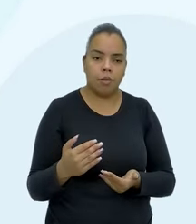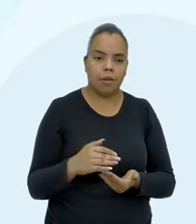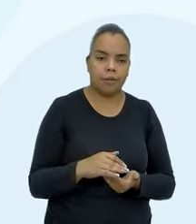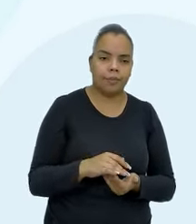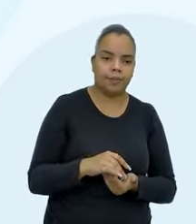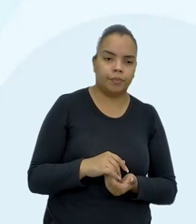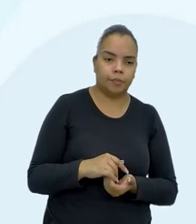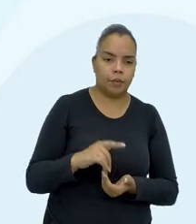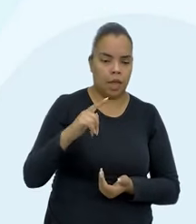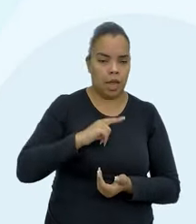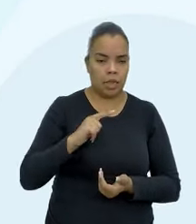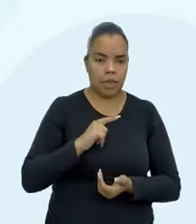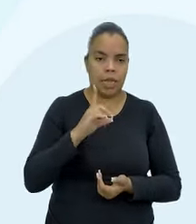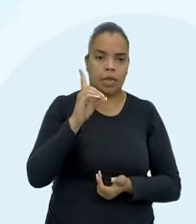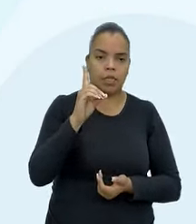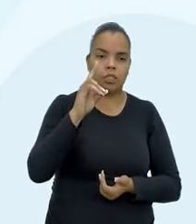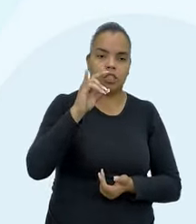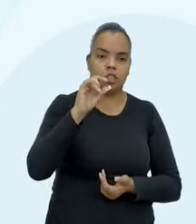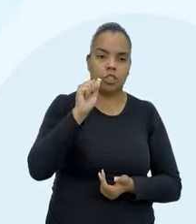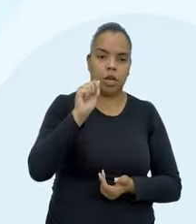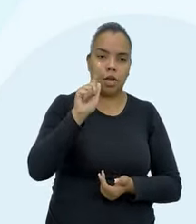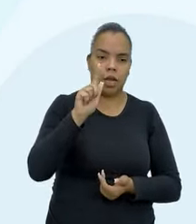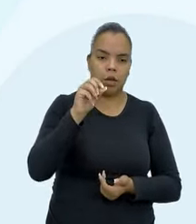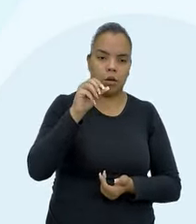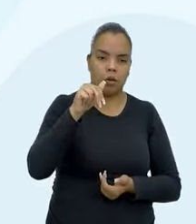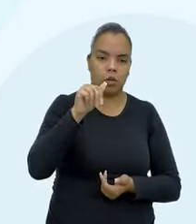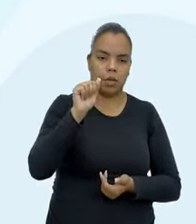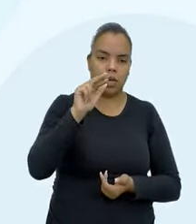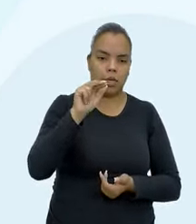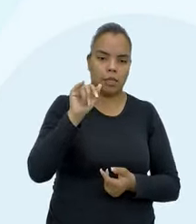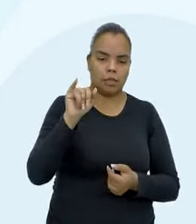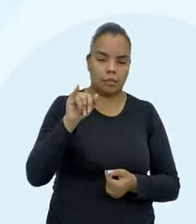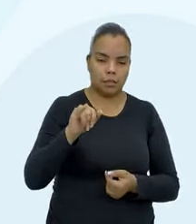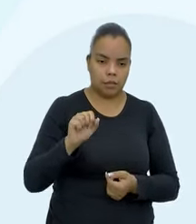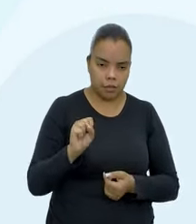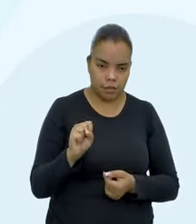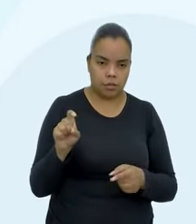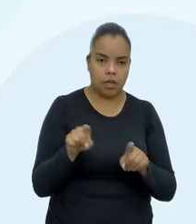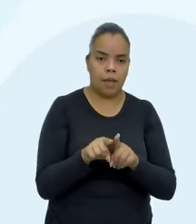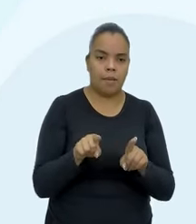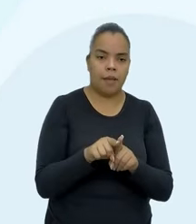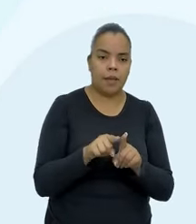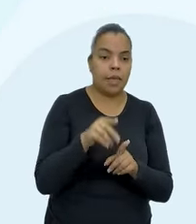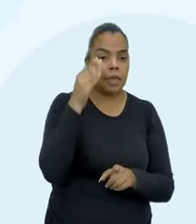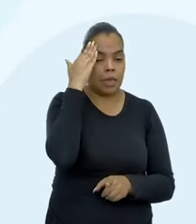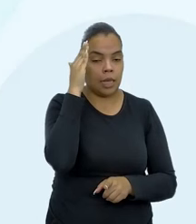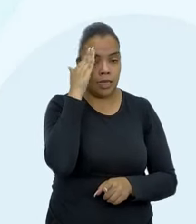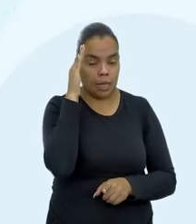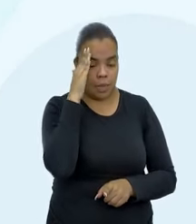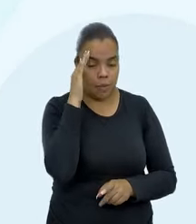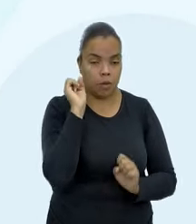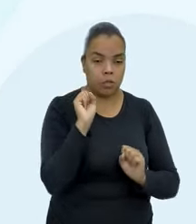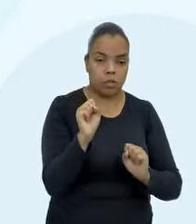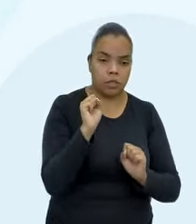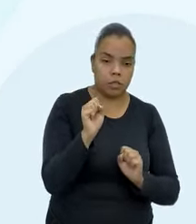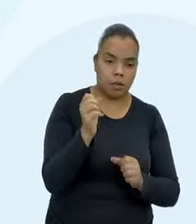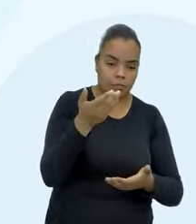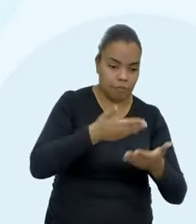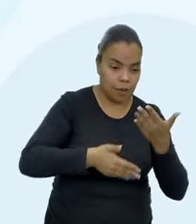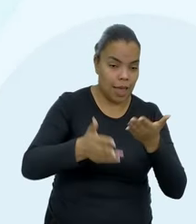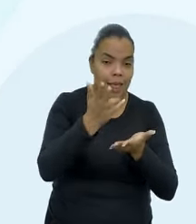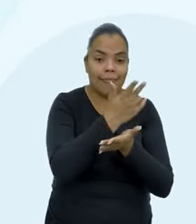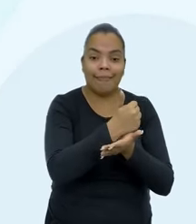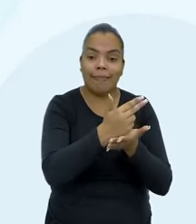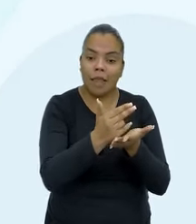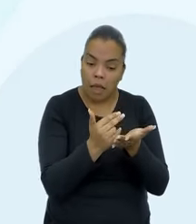trabalhar as diagonais de polígonos ao mesmo tempo entender que essas diagonais podem ser estudados dentro das